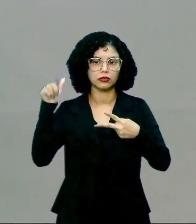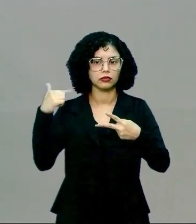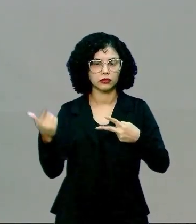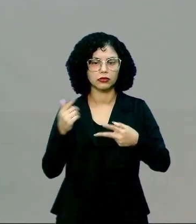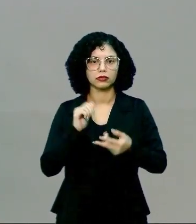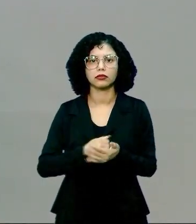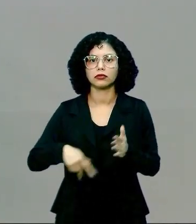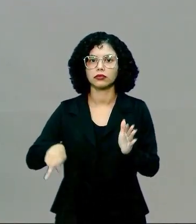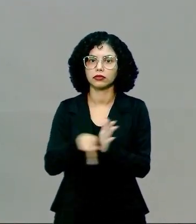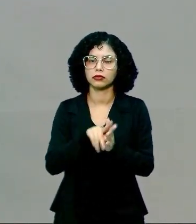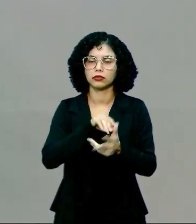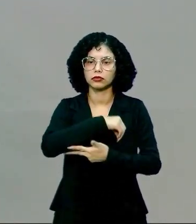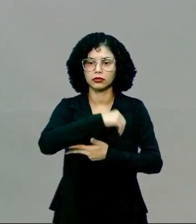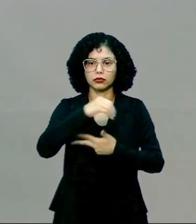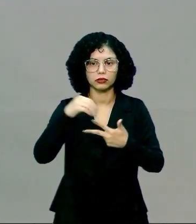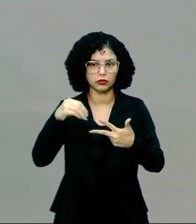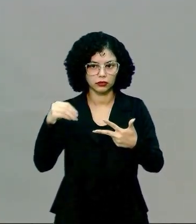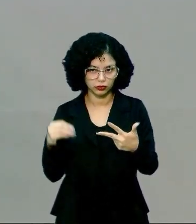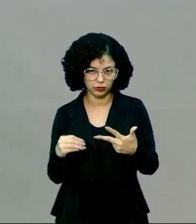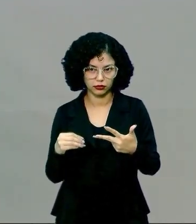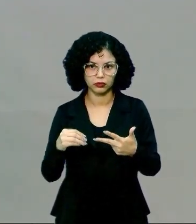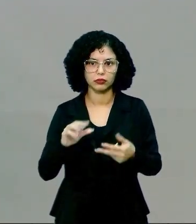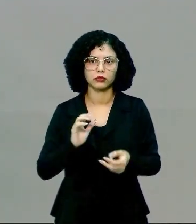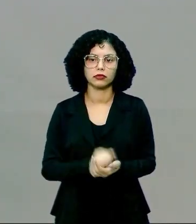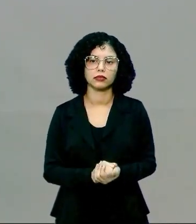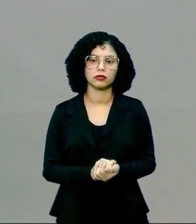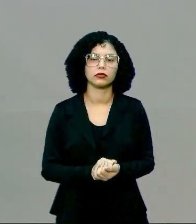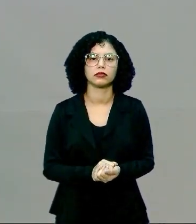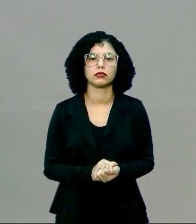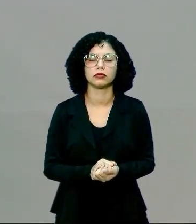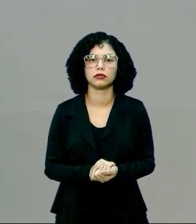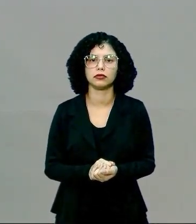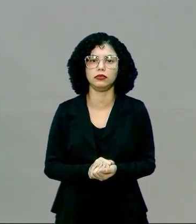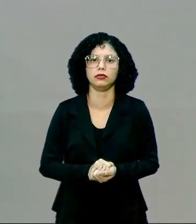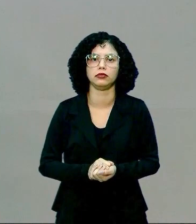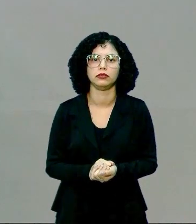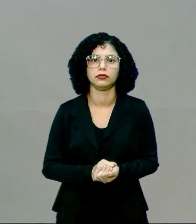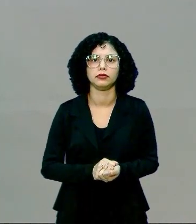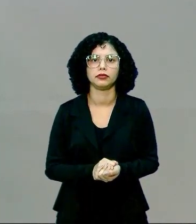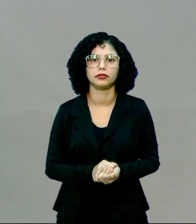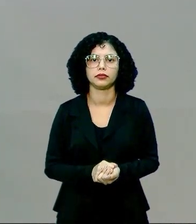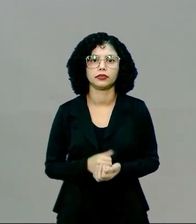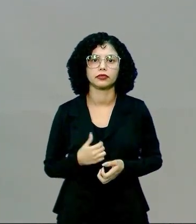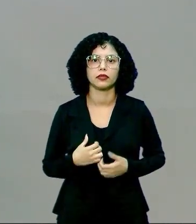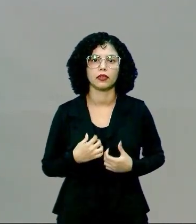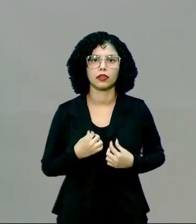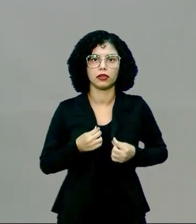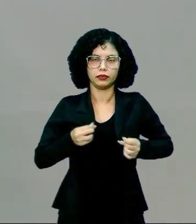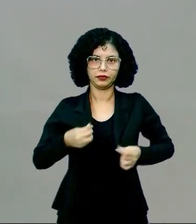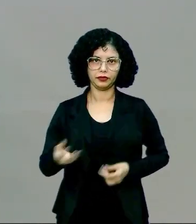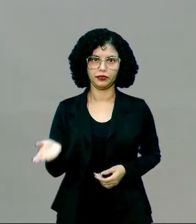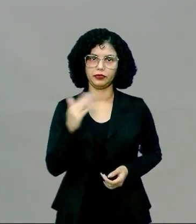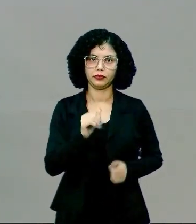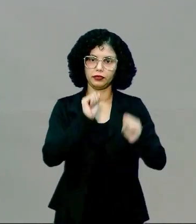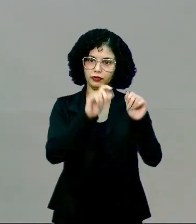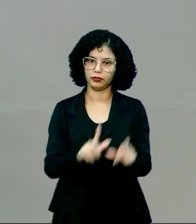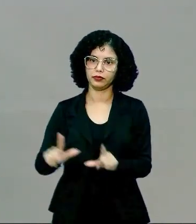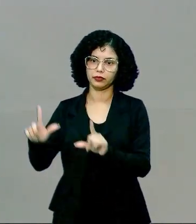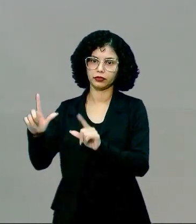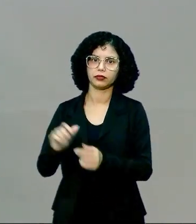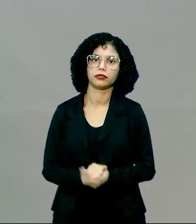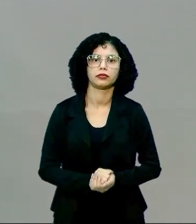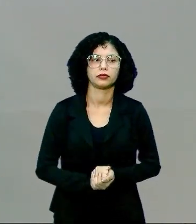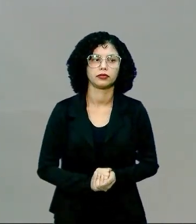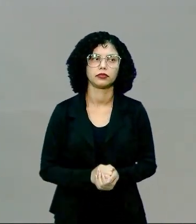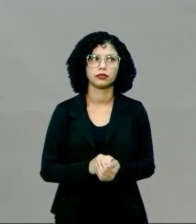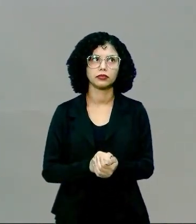outras questões que foram questões que estavam no Enem. Vamos então já partir para o